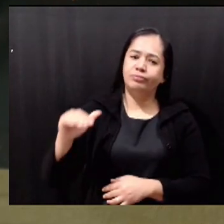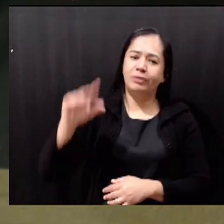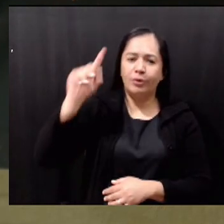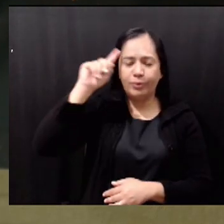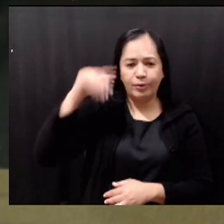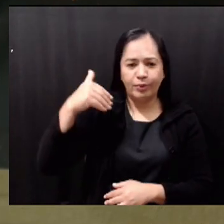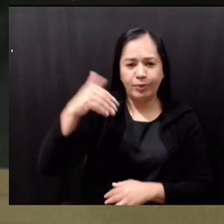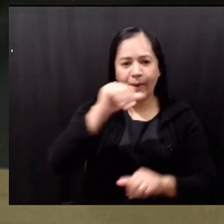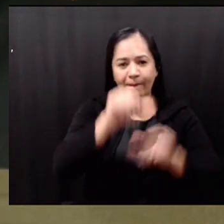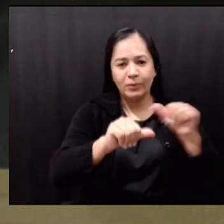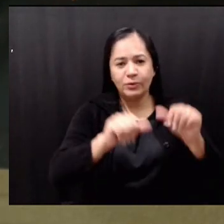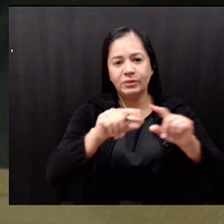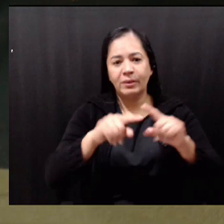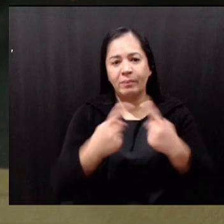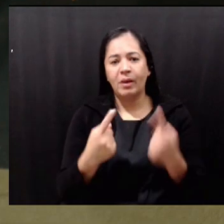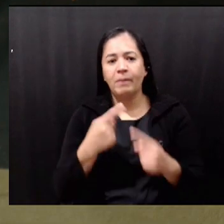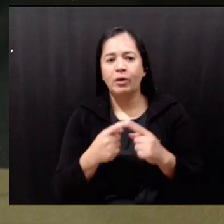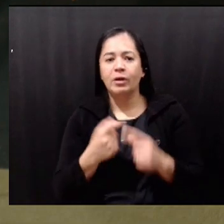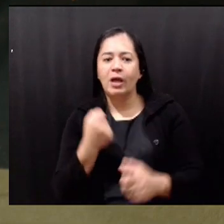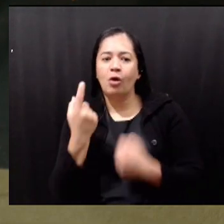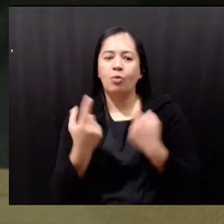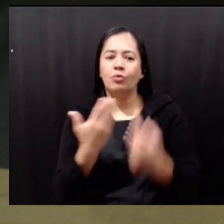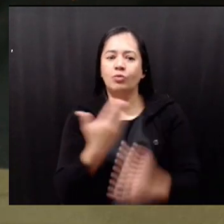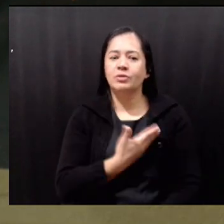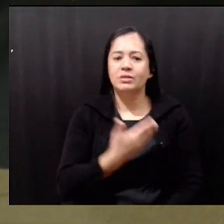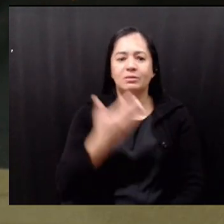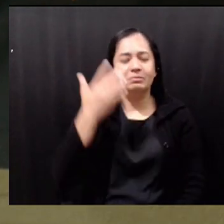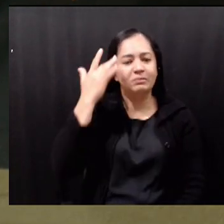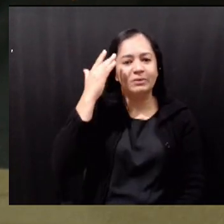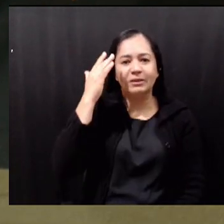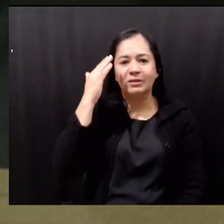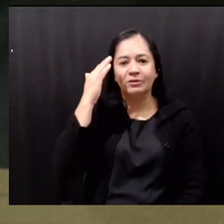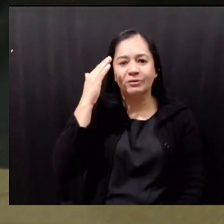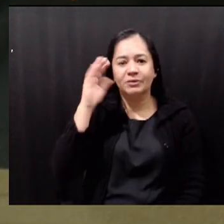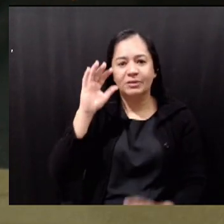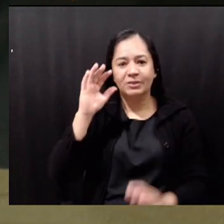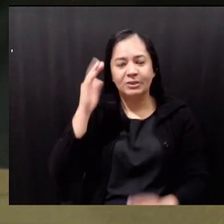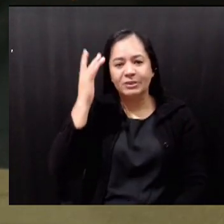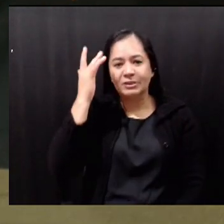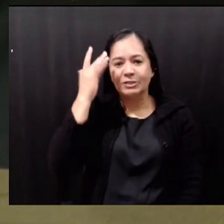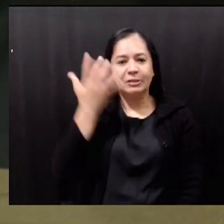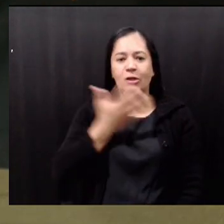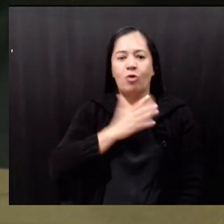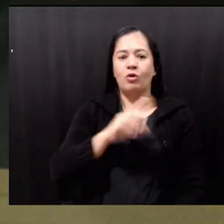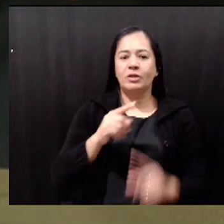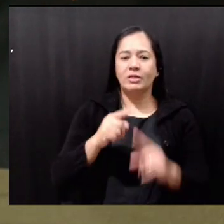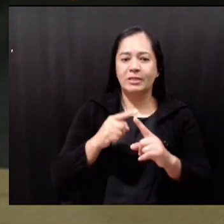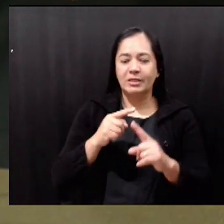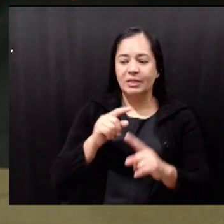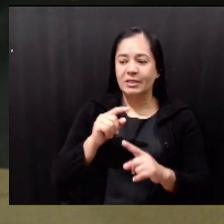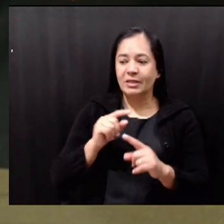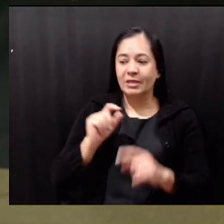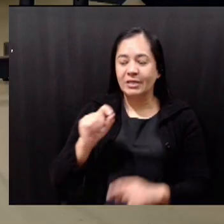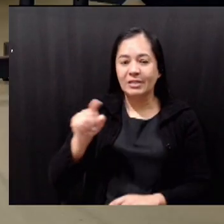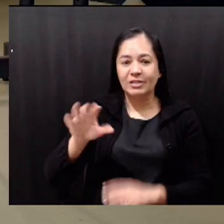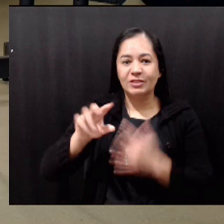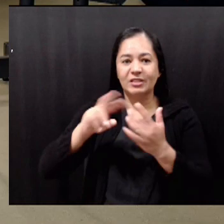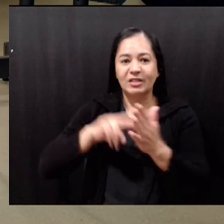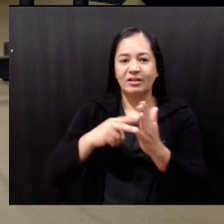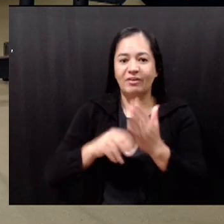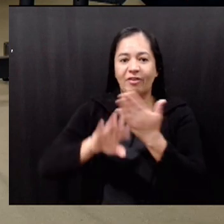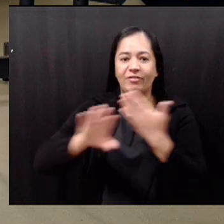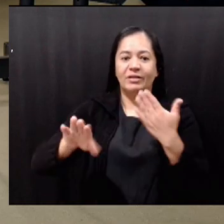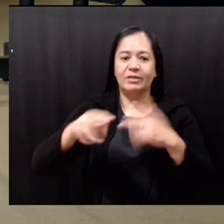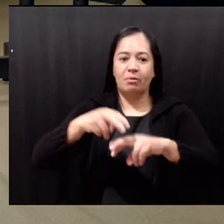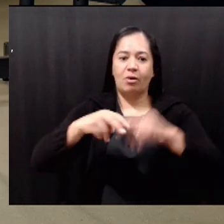que alguns amigos não entendem que isso não é se afastar por mal? A vida segue o fluxo, né,